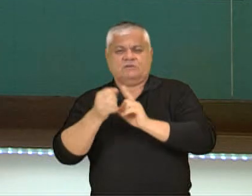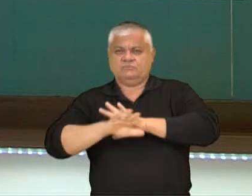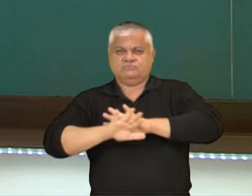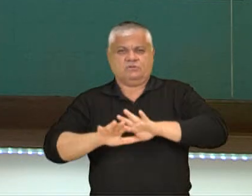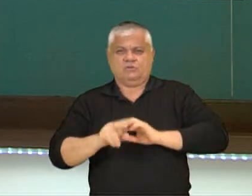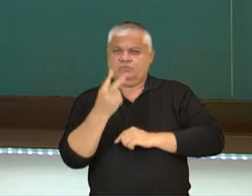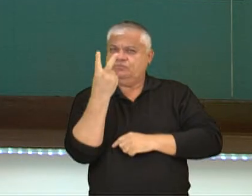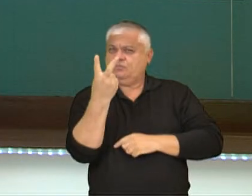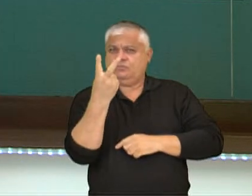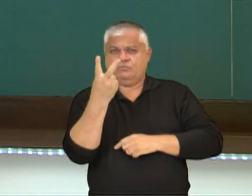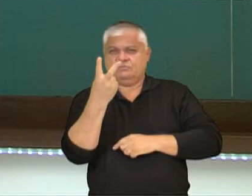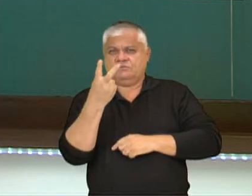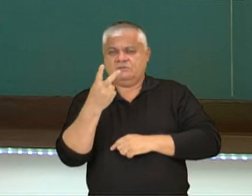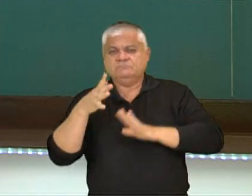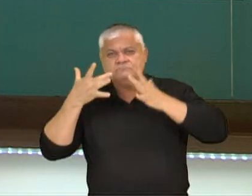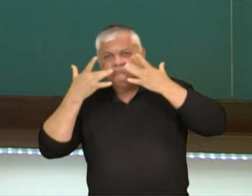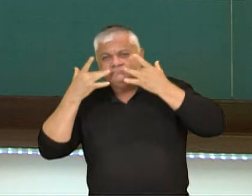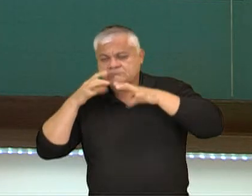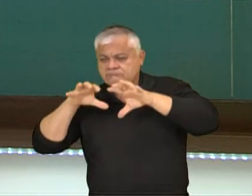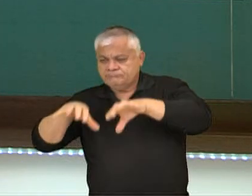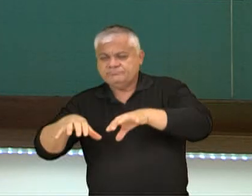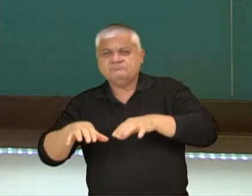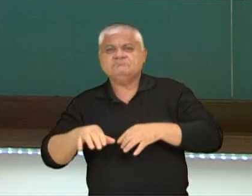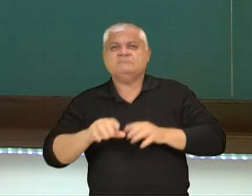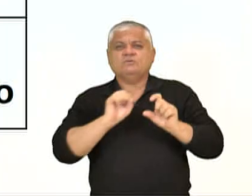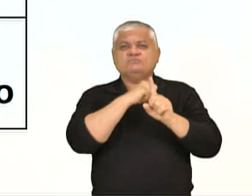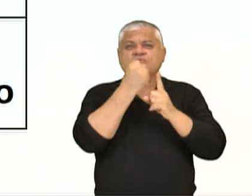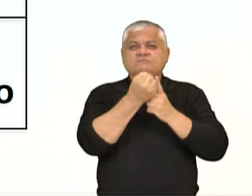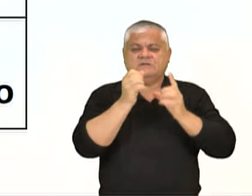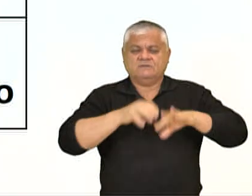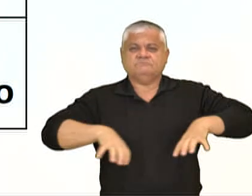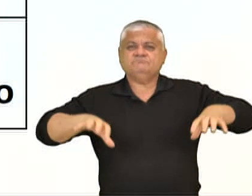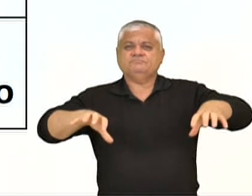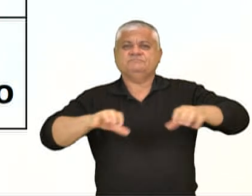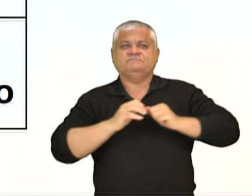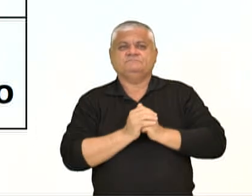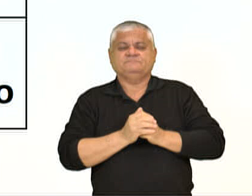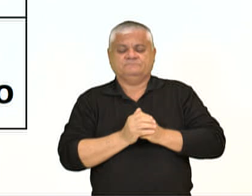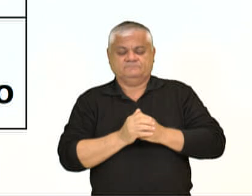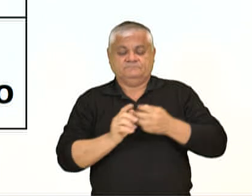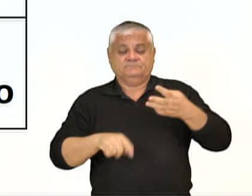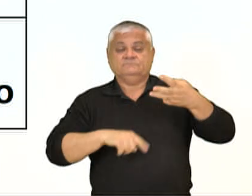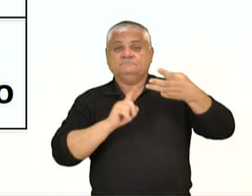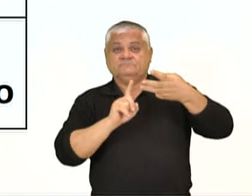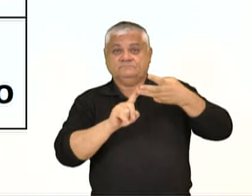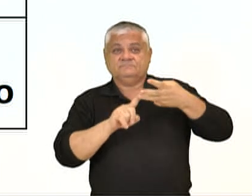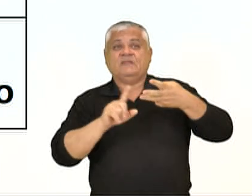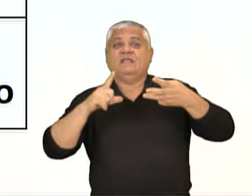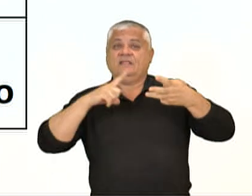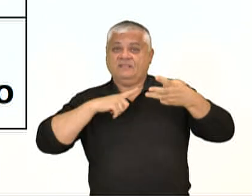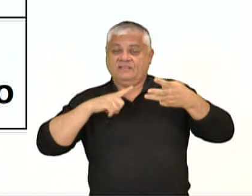danças teatrais e as danças sociais. Aí daria de 2010 a dança clássica, moderna,